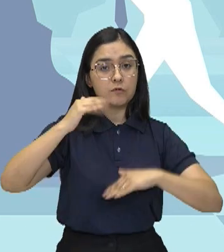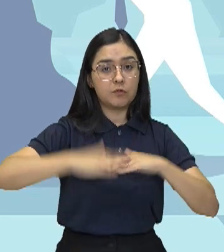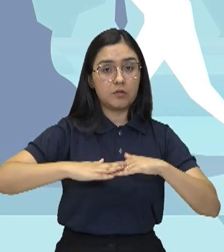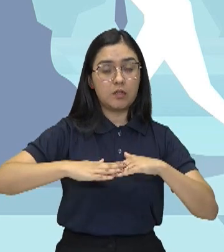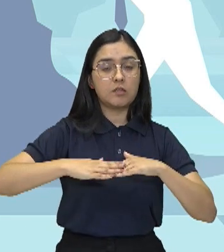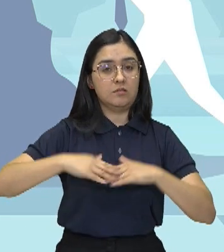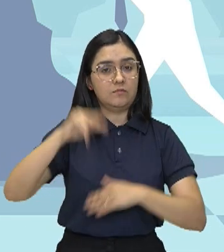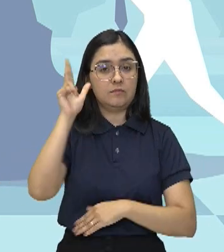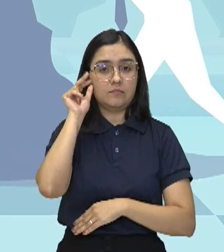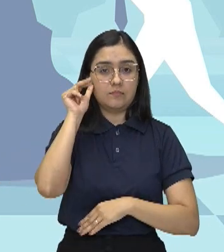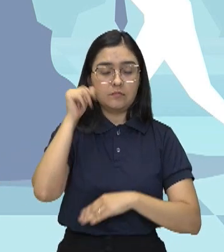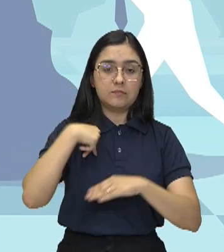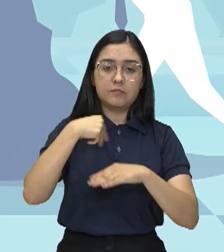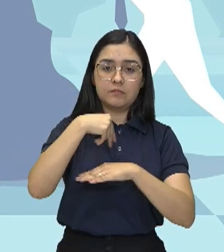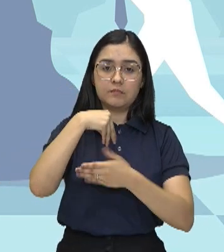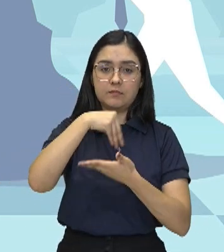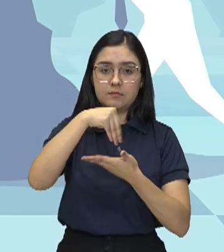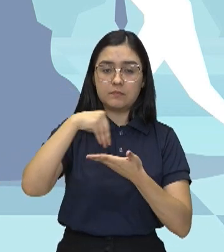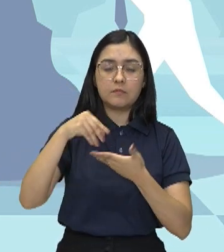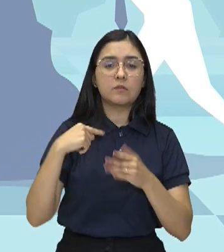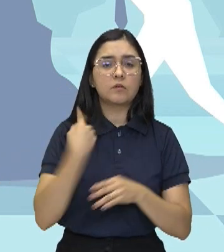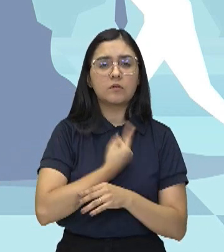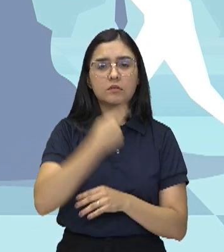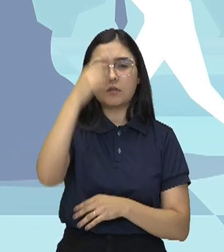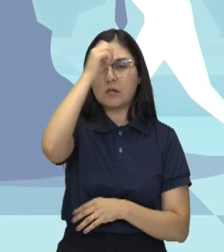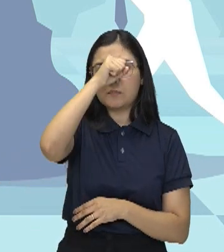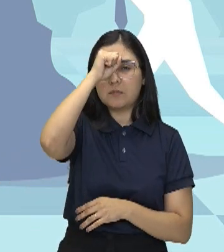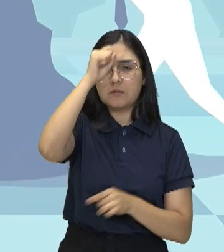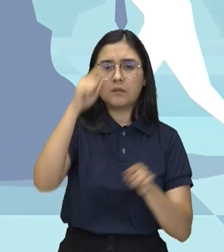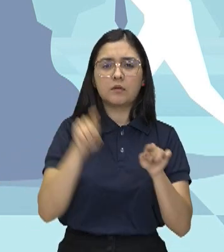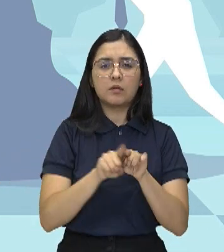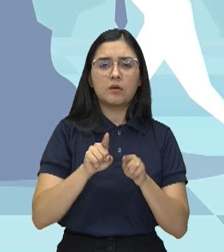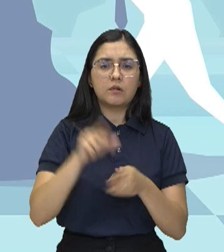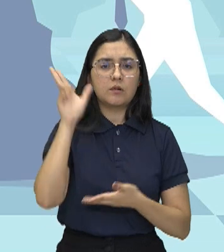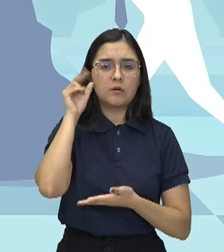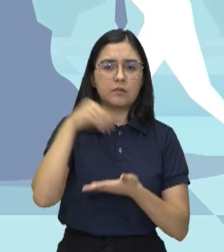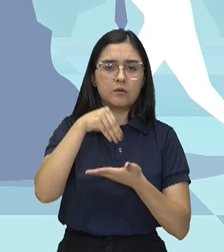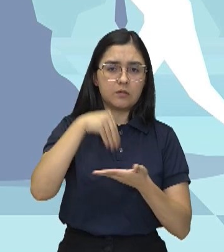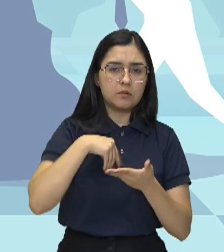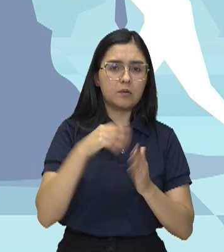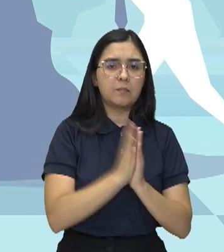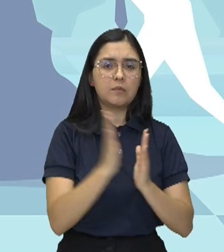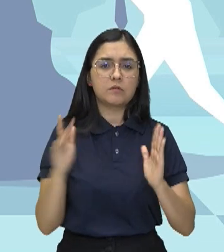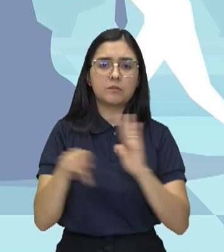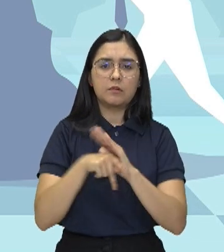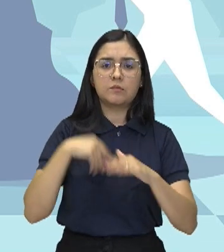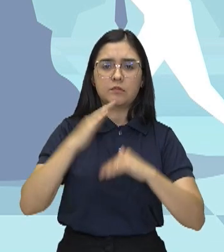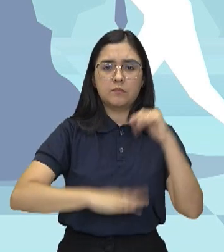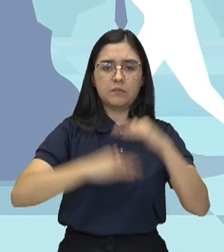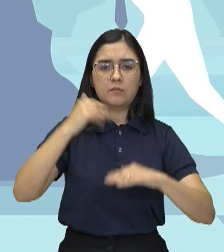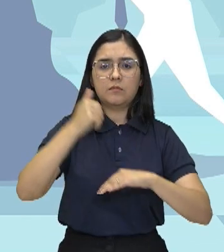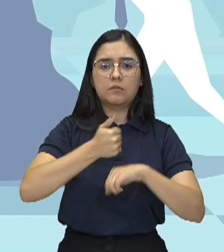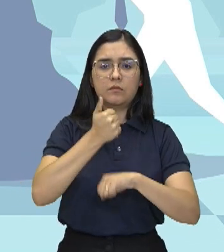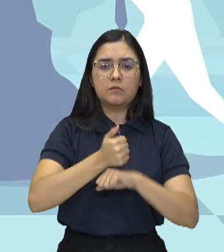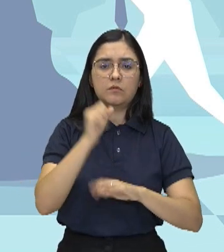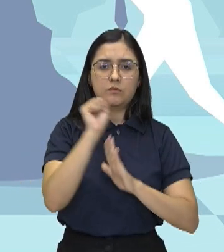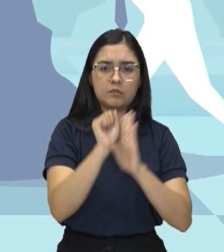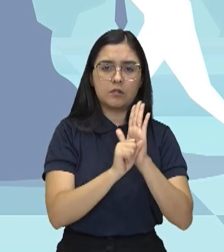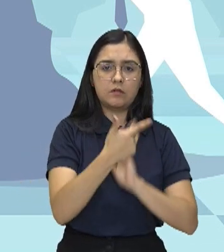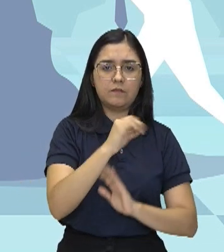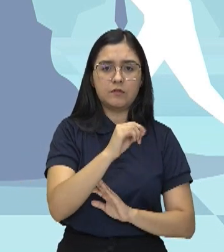né, nós aprendemos também que o xadrez passou por um processo de profissionalização ao longo do século XX e